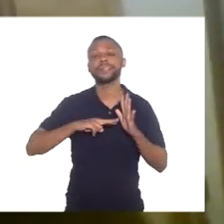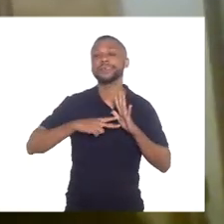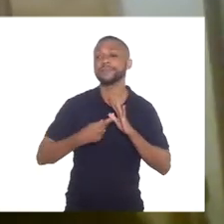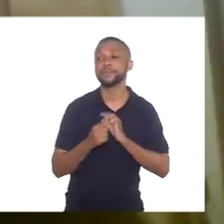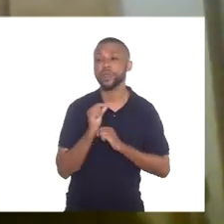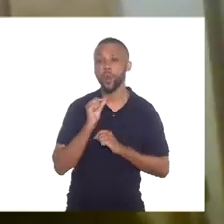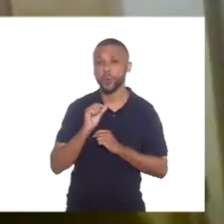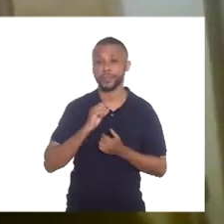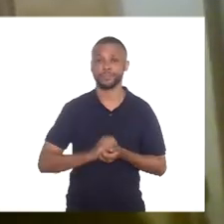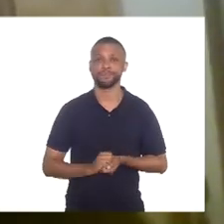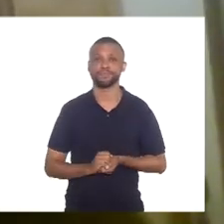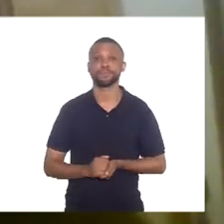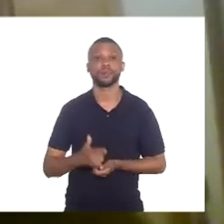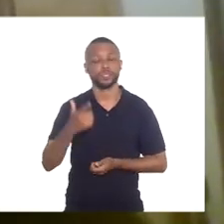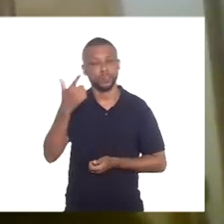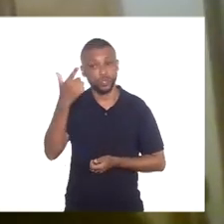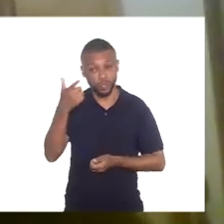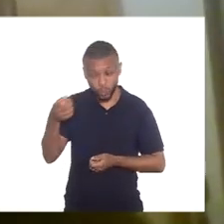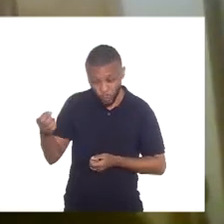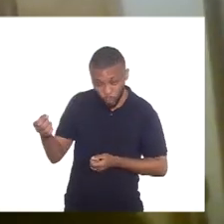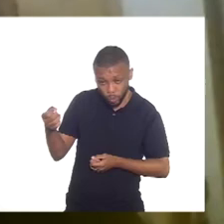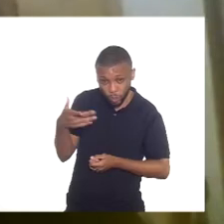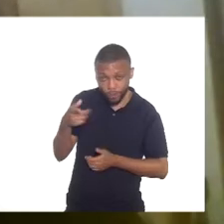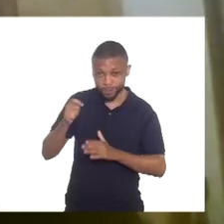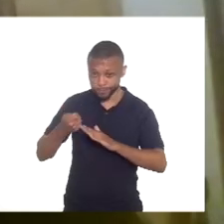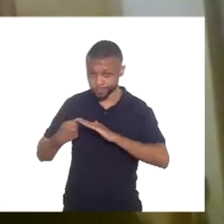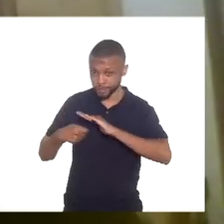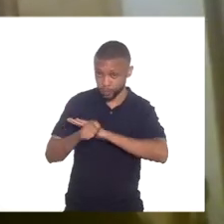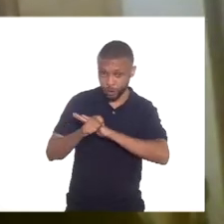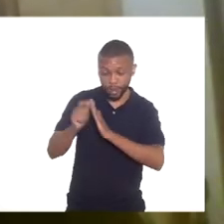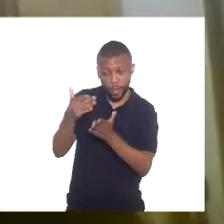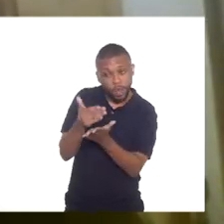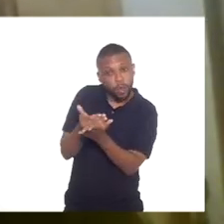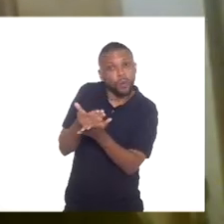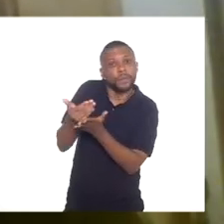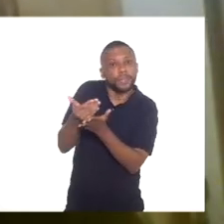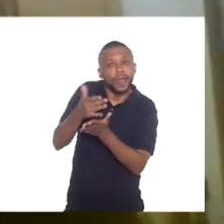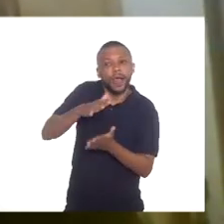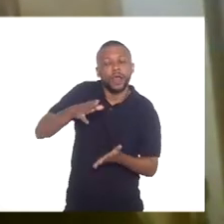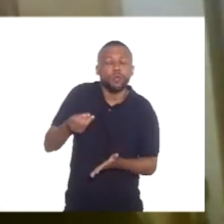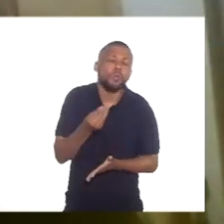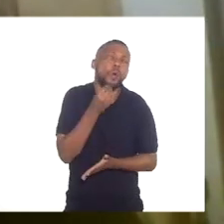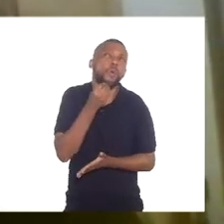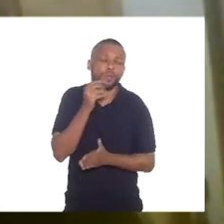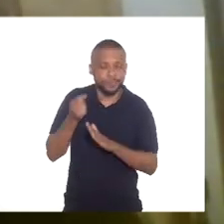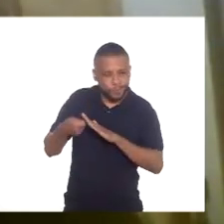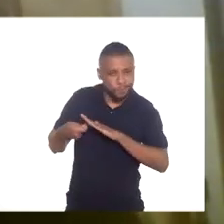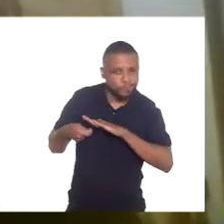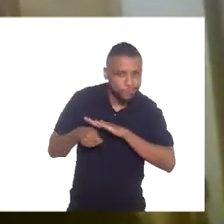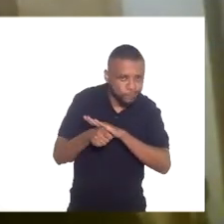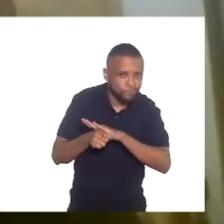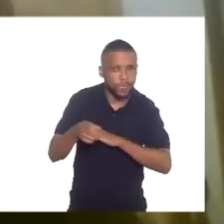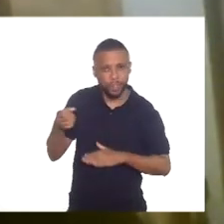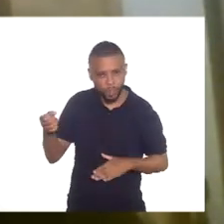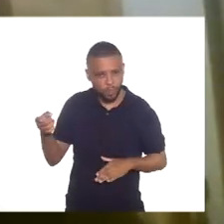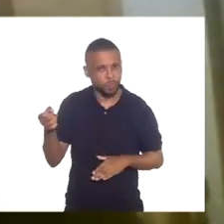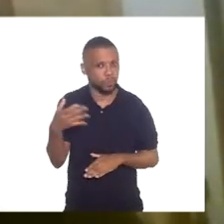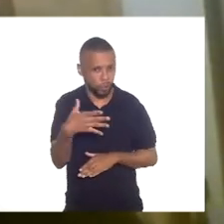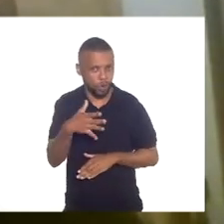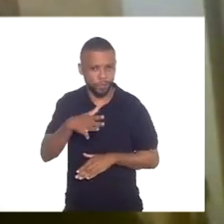que novo investidor, adentrando em uma oportunidade nova,